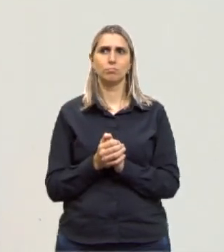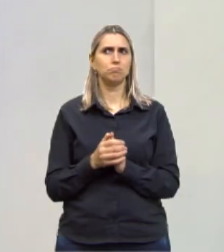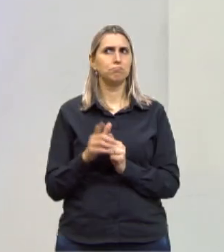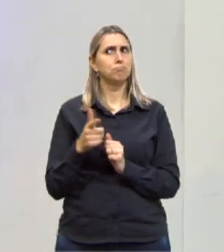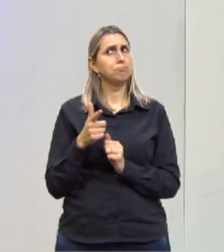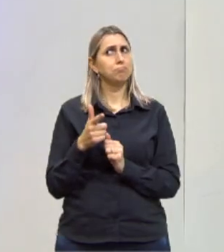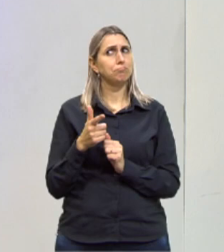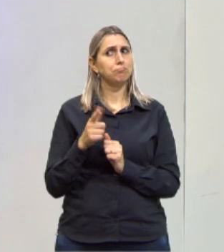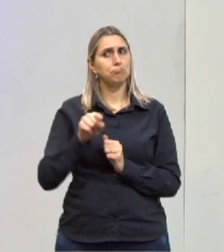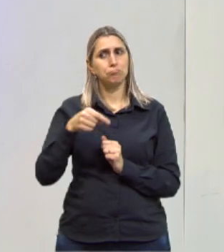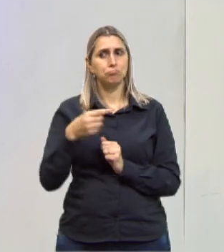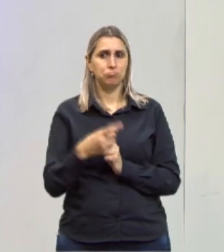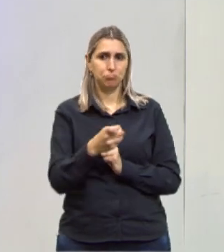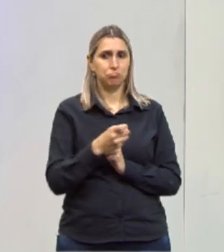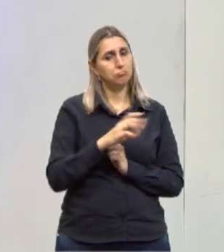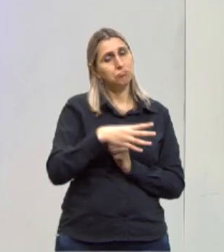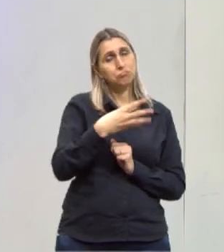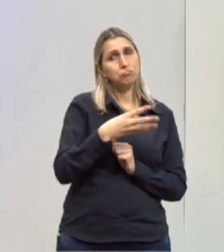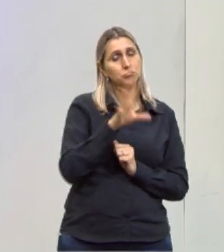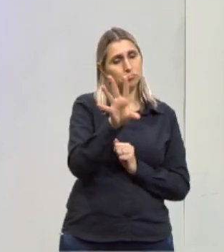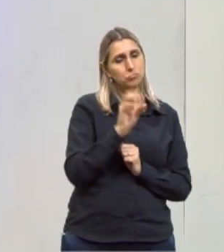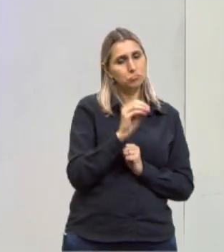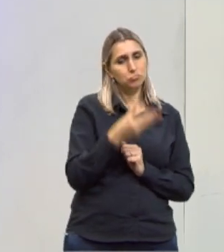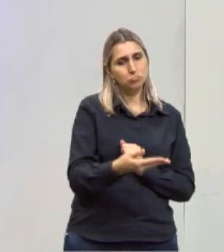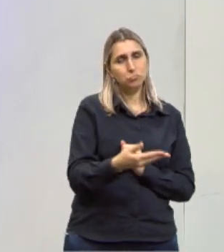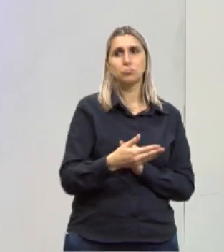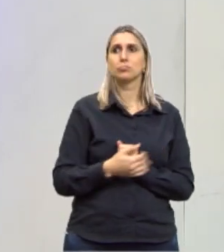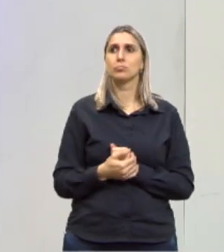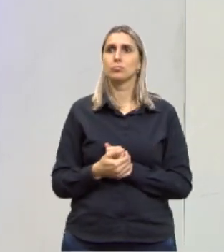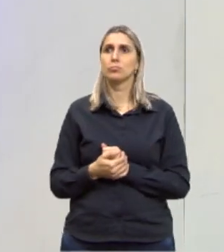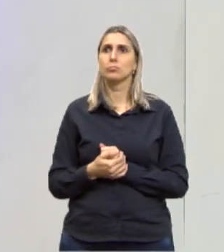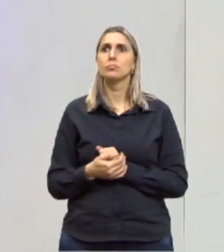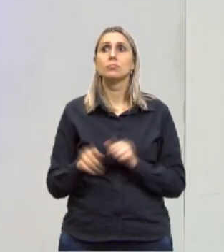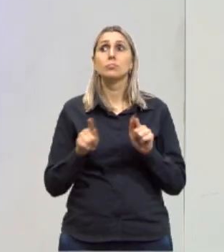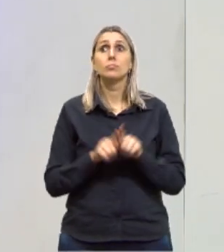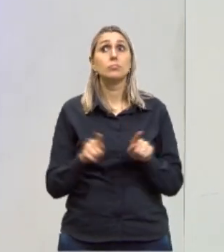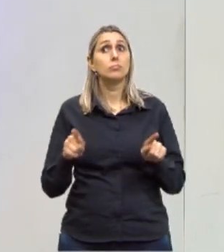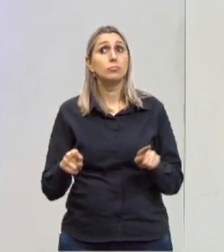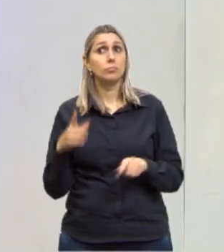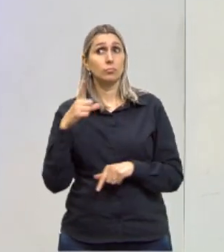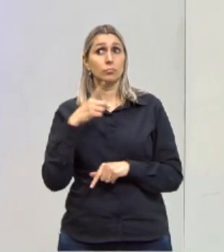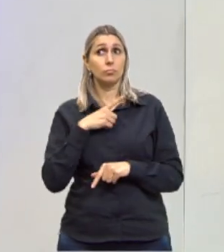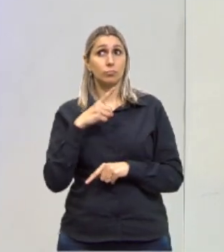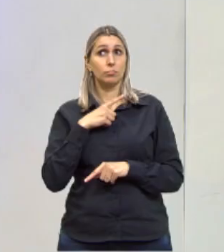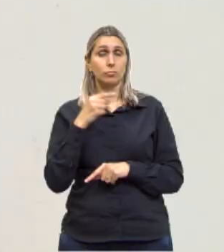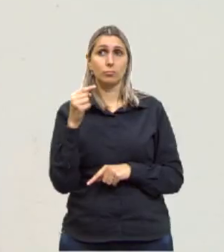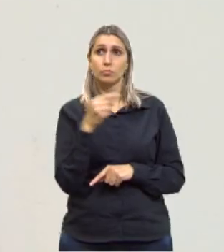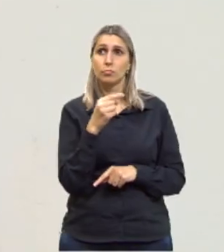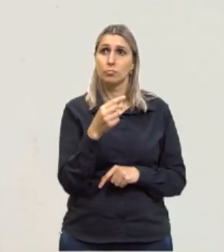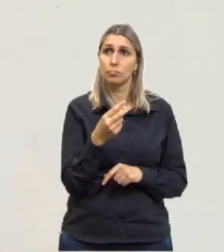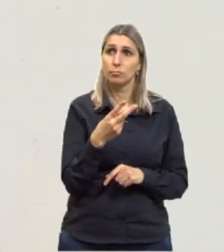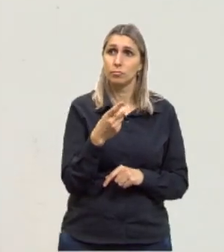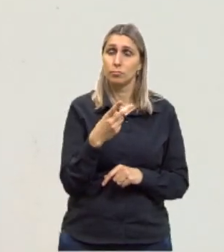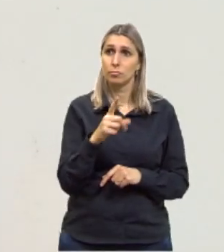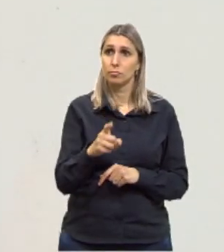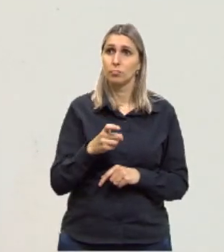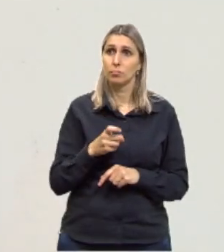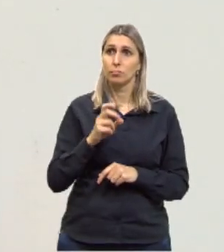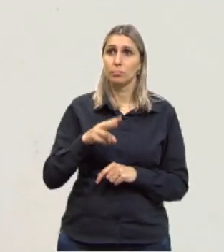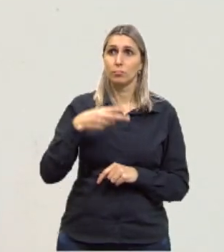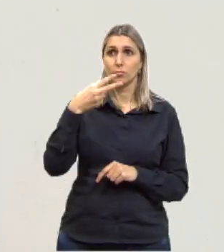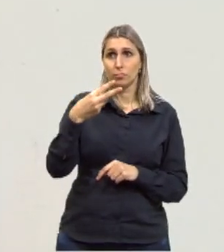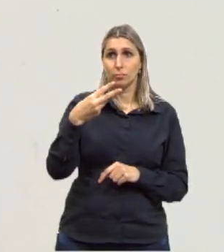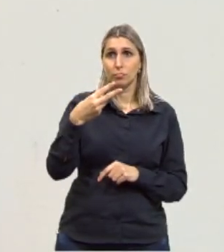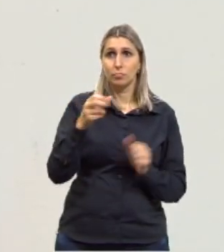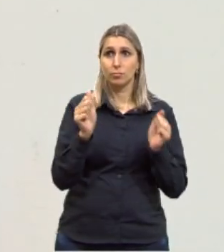tenho mais outro x na quarta, então x na quarta. Mas eu tenho menos 12x ao quadrado